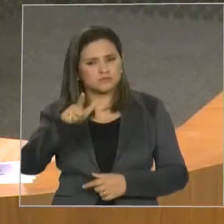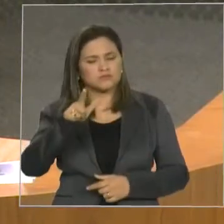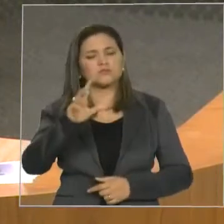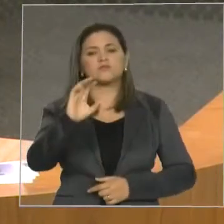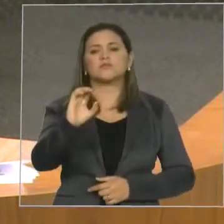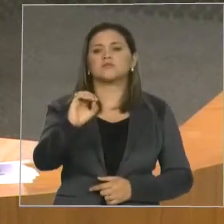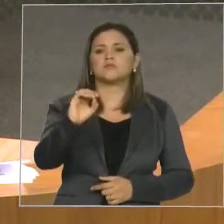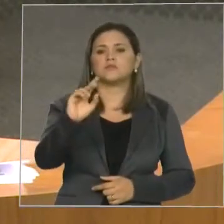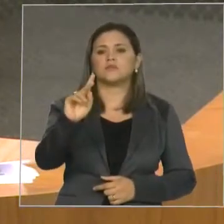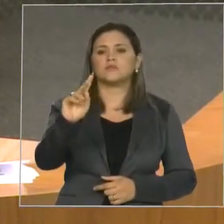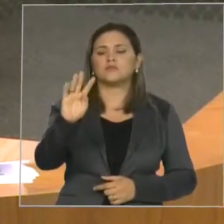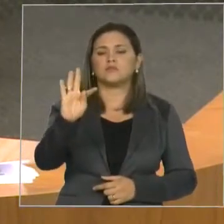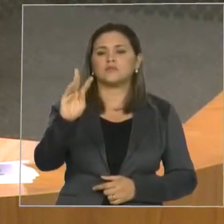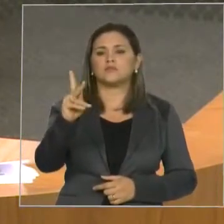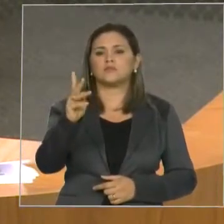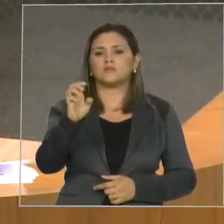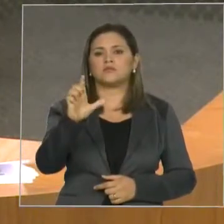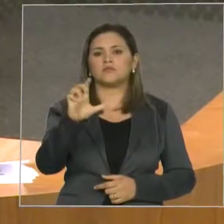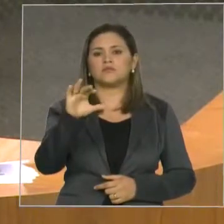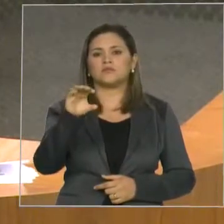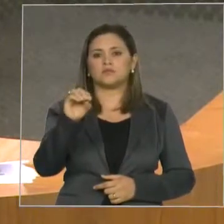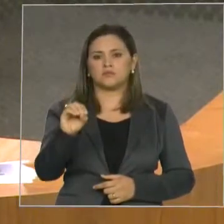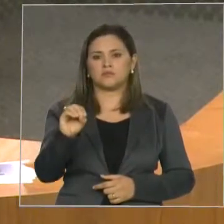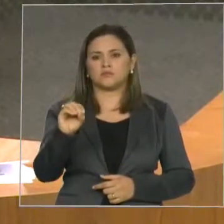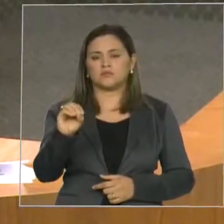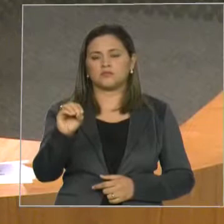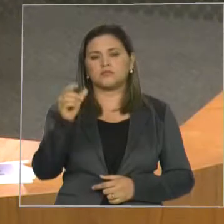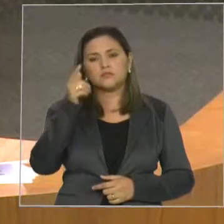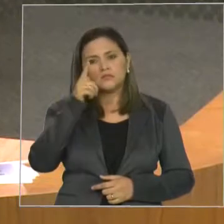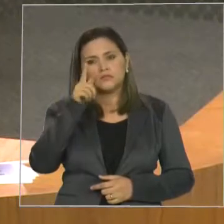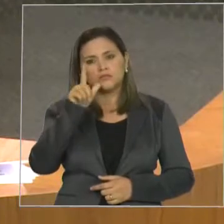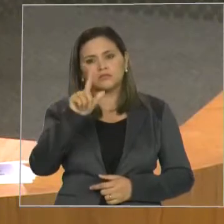que consiga sempre